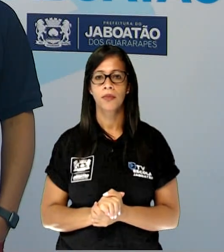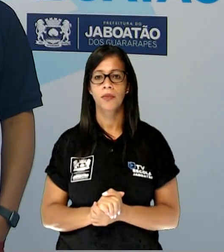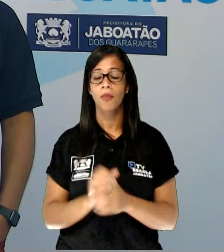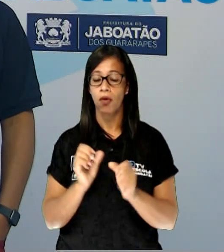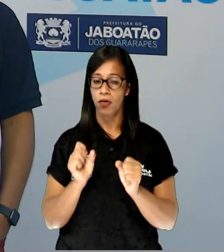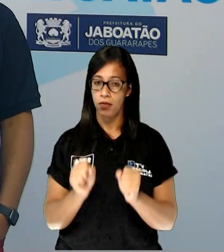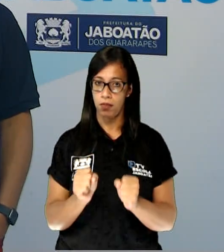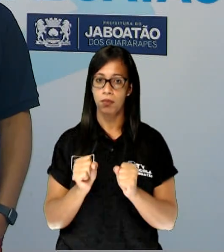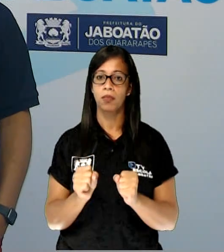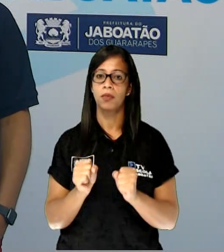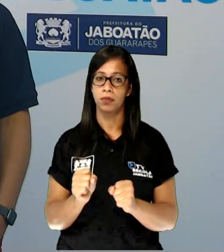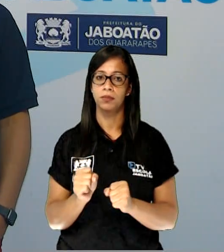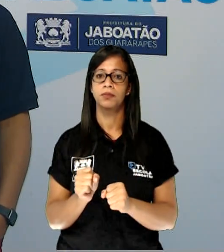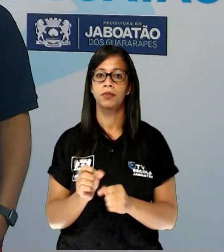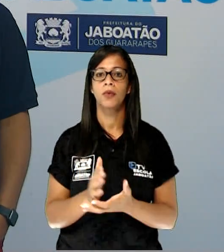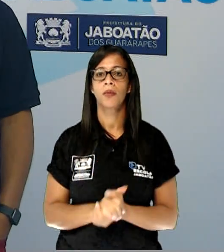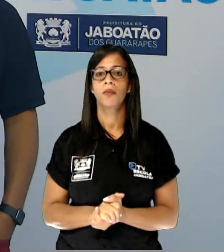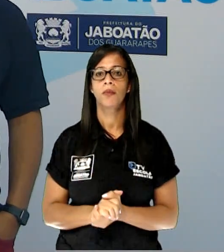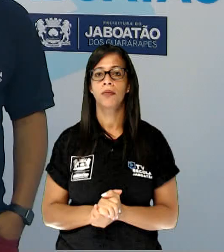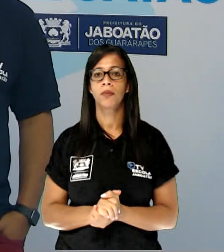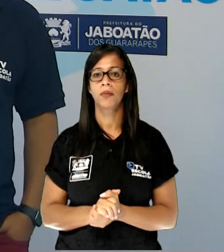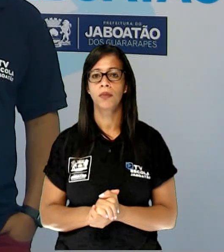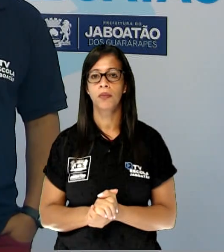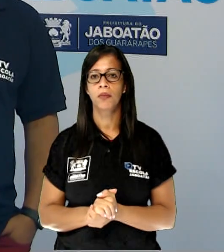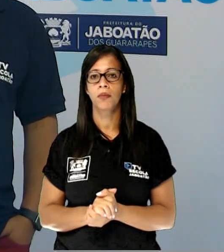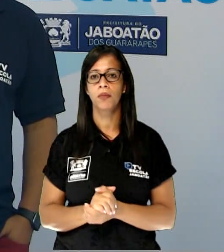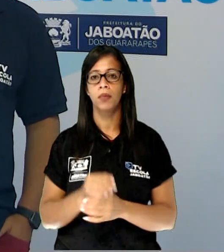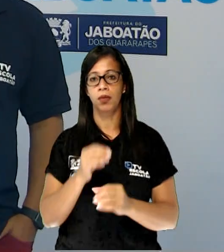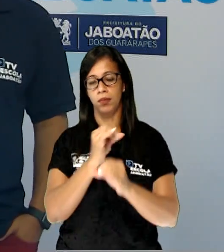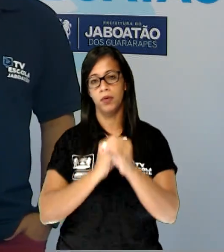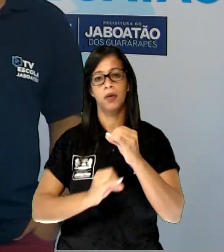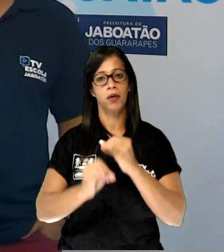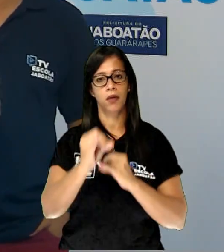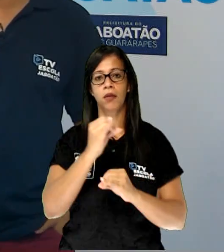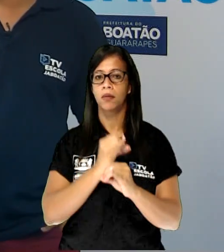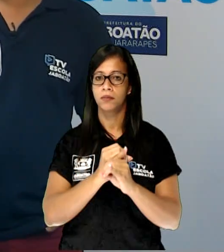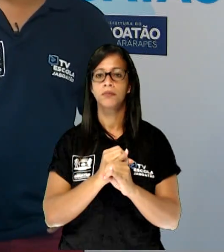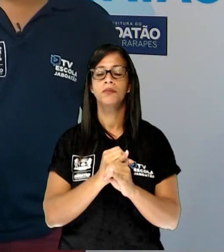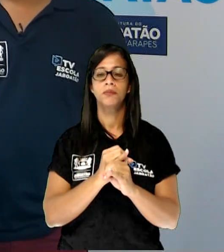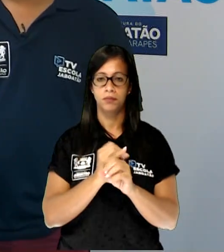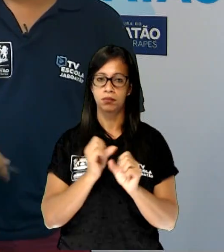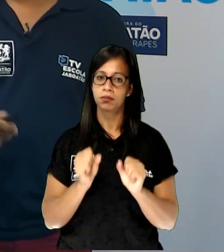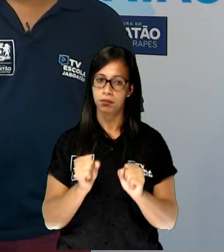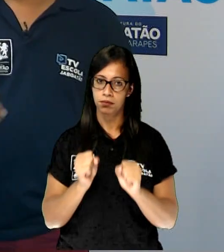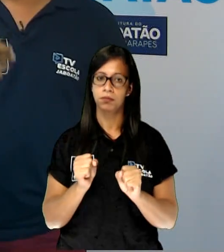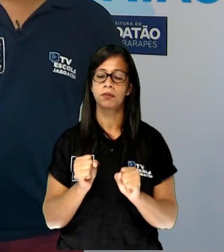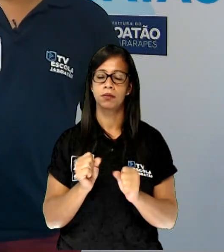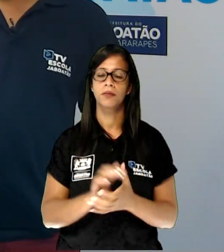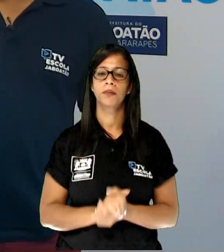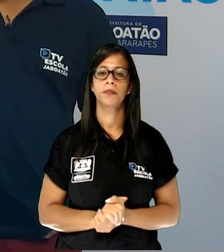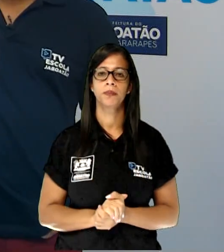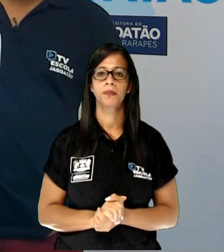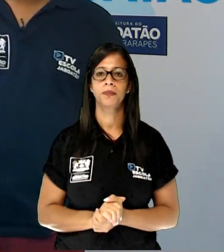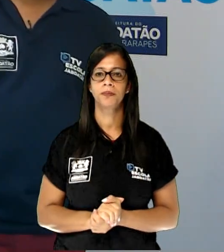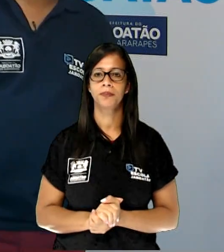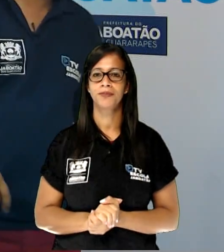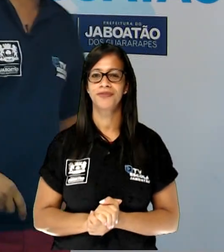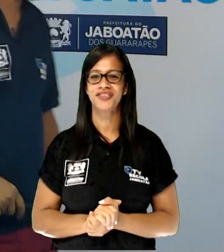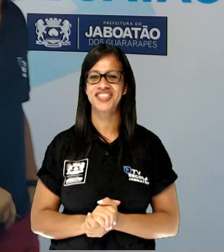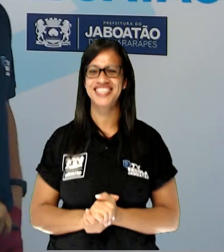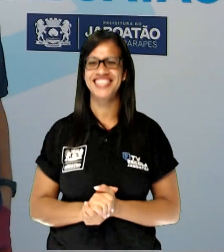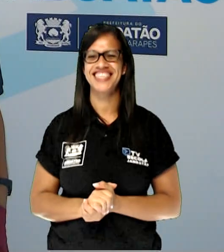pelo canal de internet, aí, os canais de streaming de música e de... Puta que...